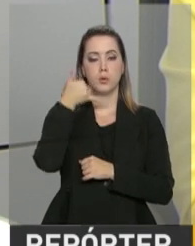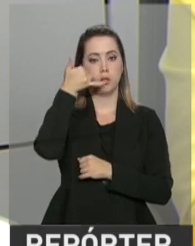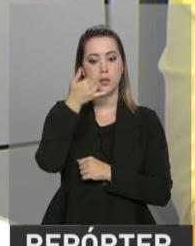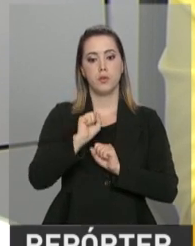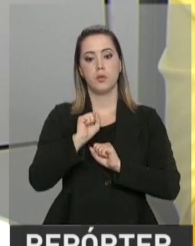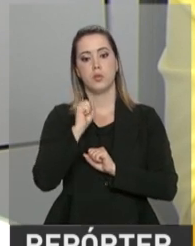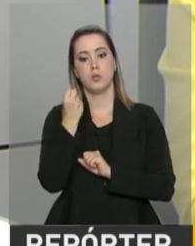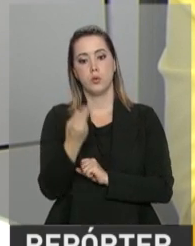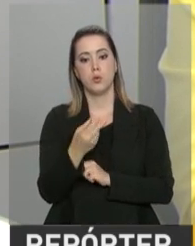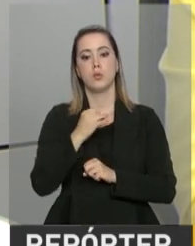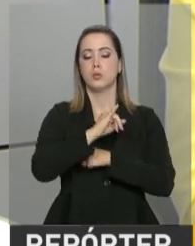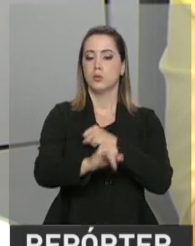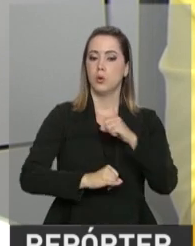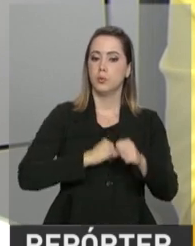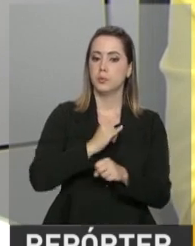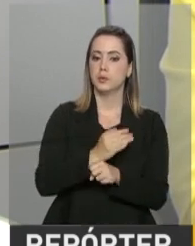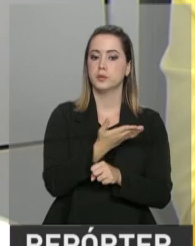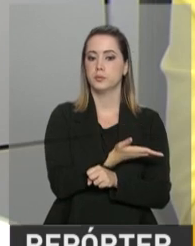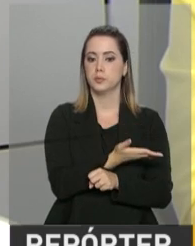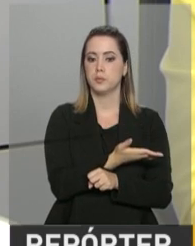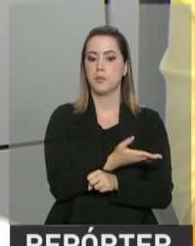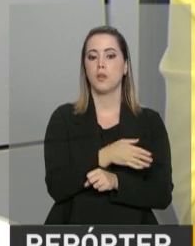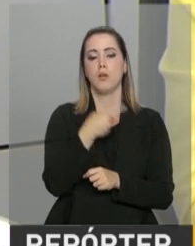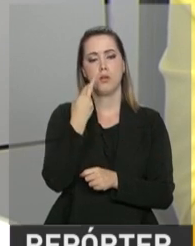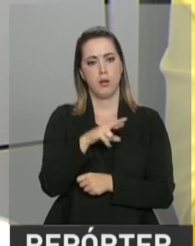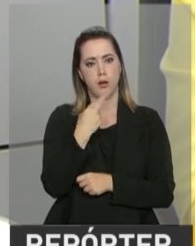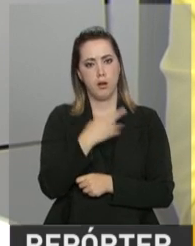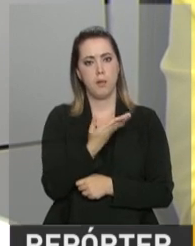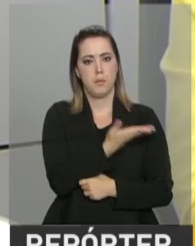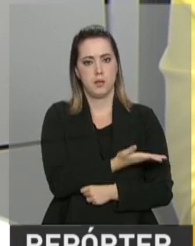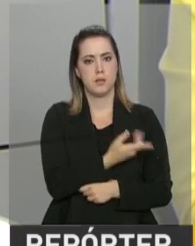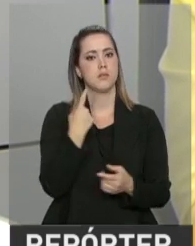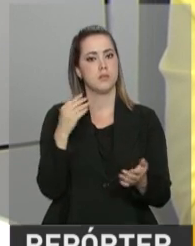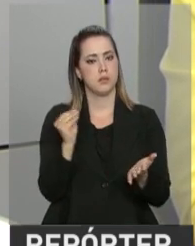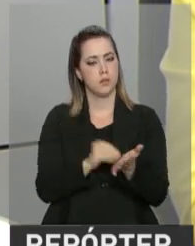0800-701-9656, ou no nosso site, e faz a reclamação do descumprimento dos prazos.